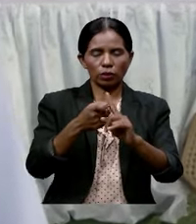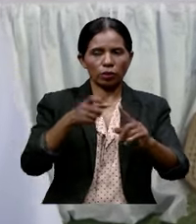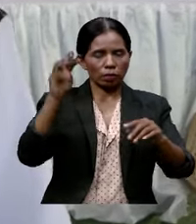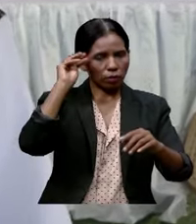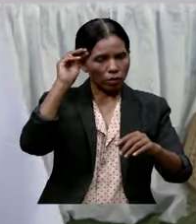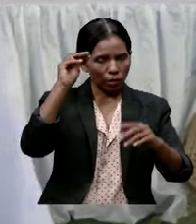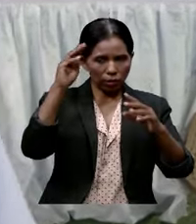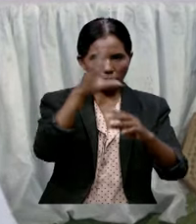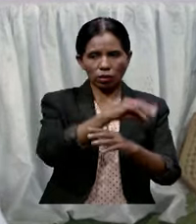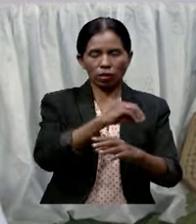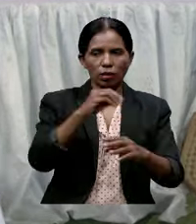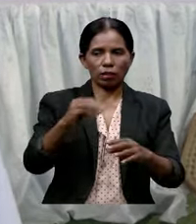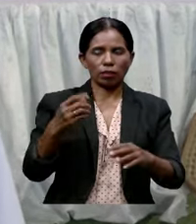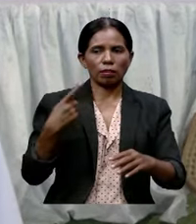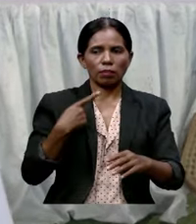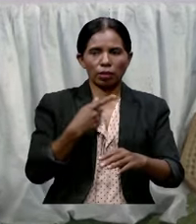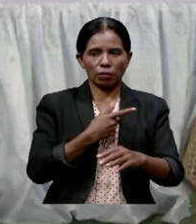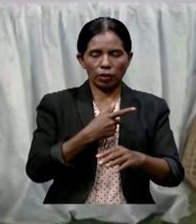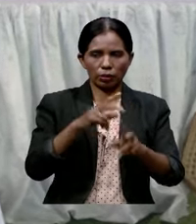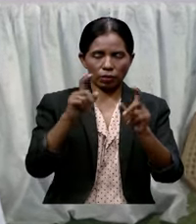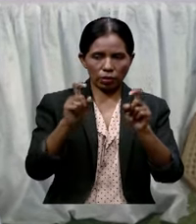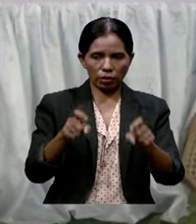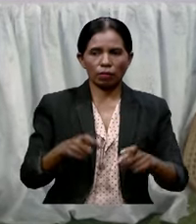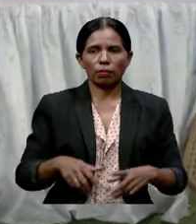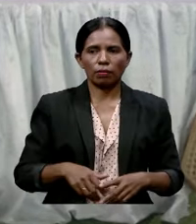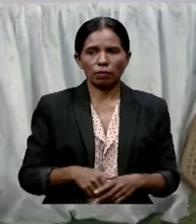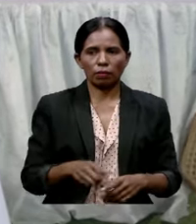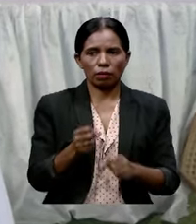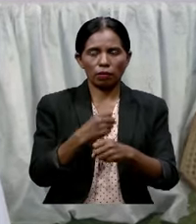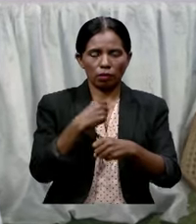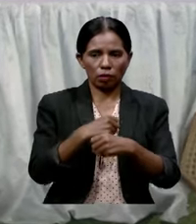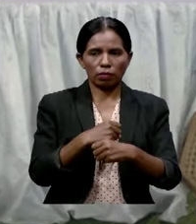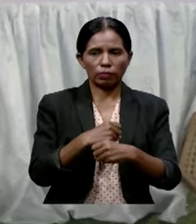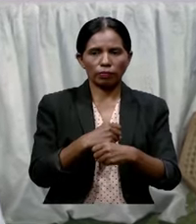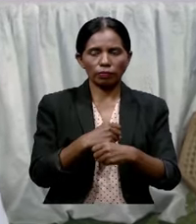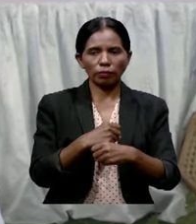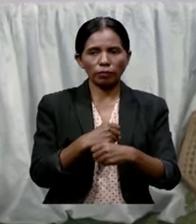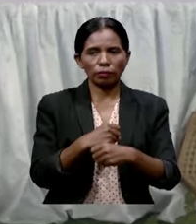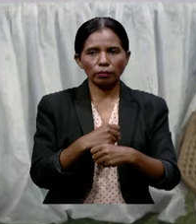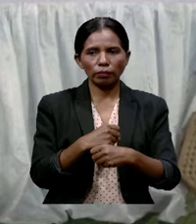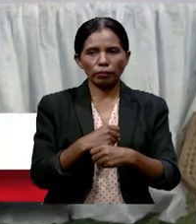competente, itania parlamento, tem que halo